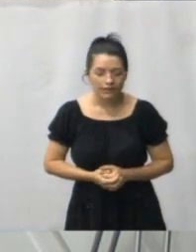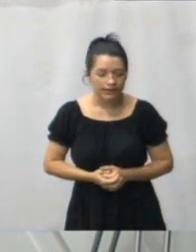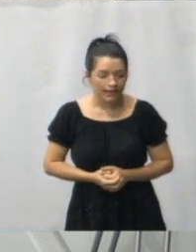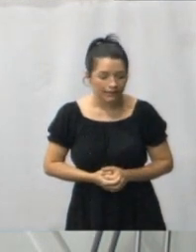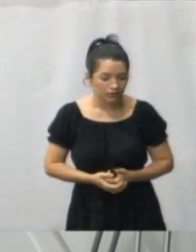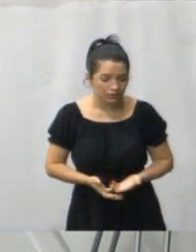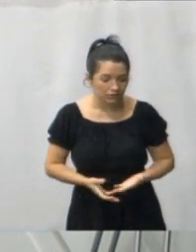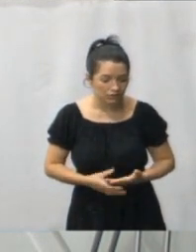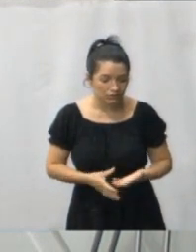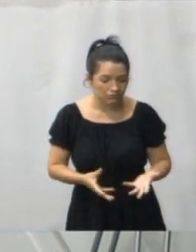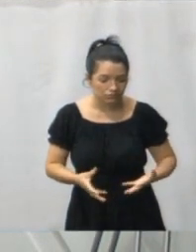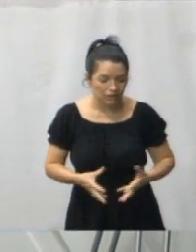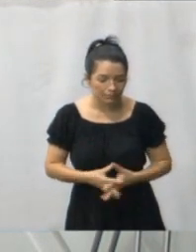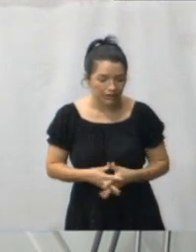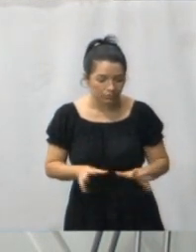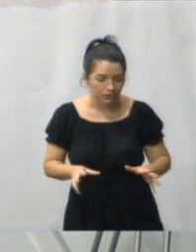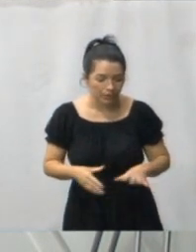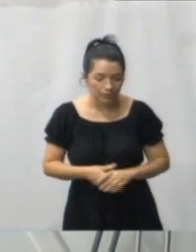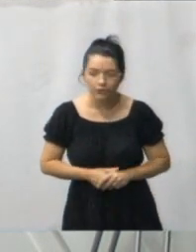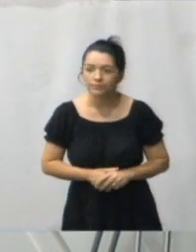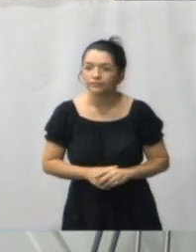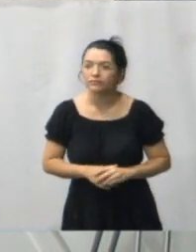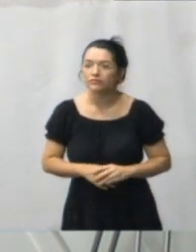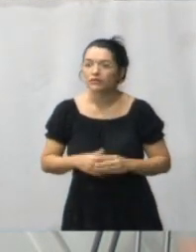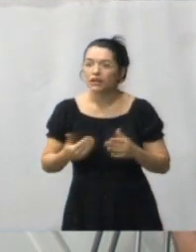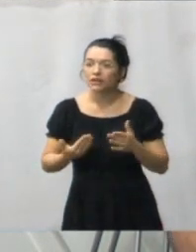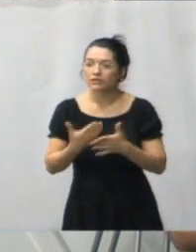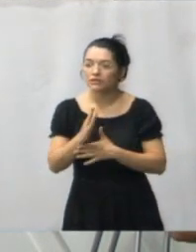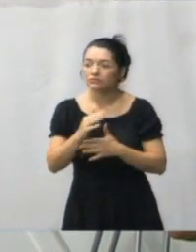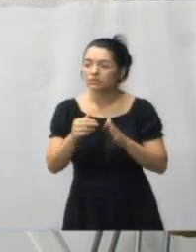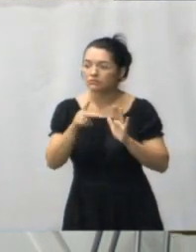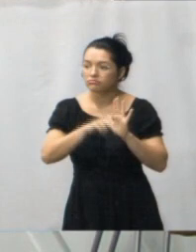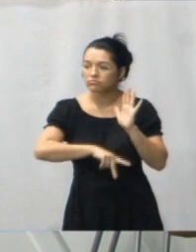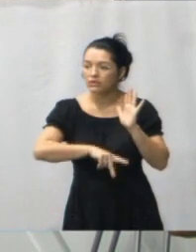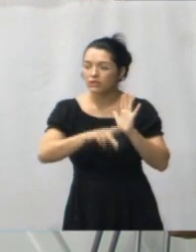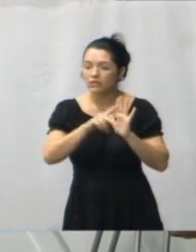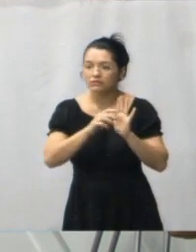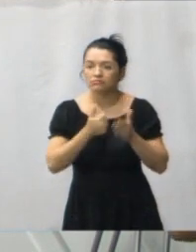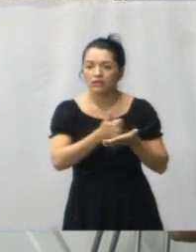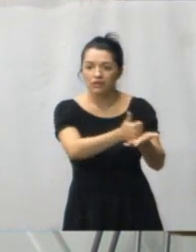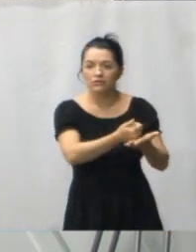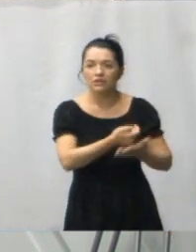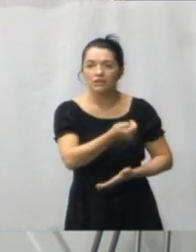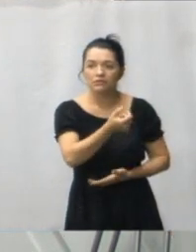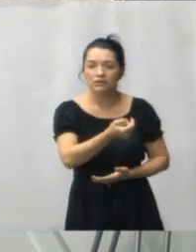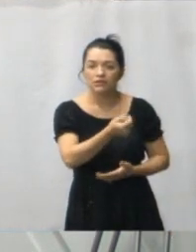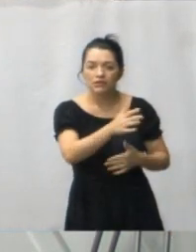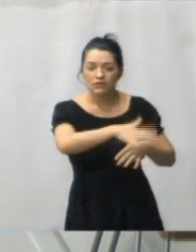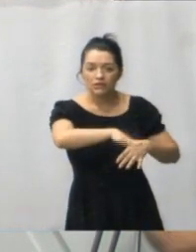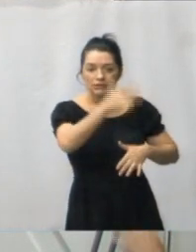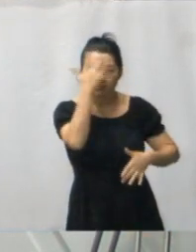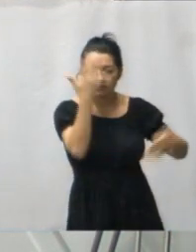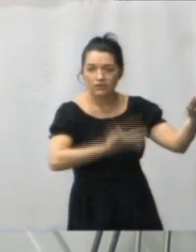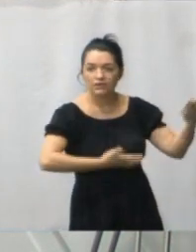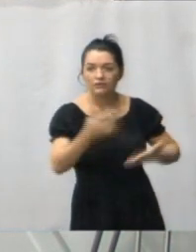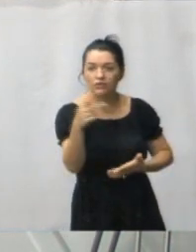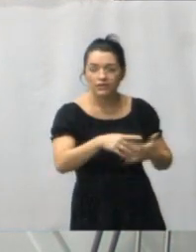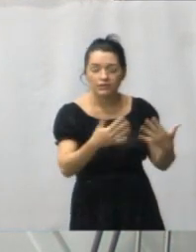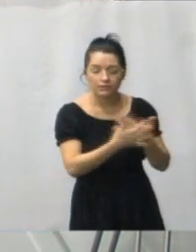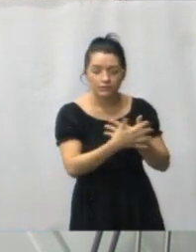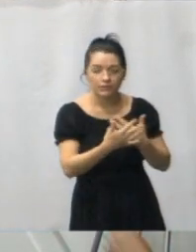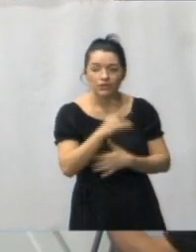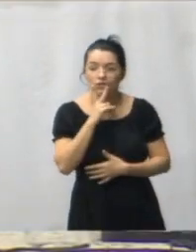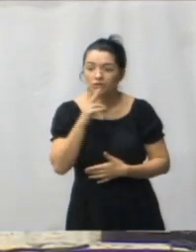03/2022, que concede bonificação extraordinária aos servidores públicos municipais. A gente também vai votar